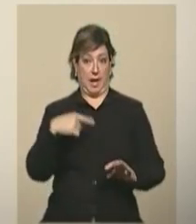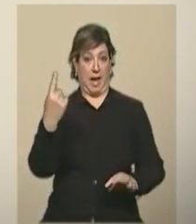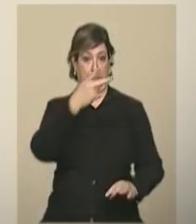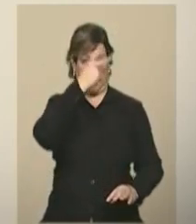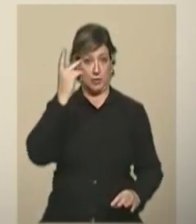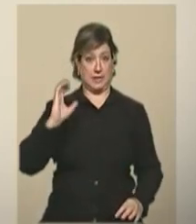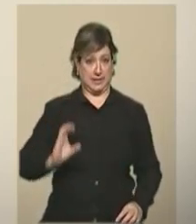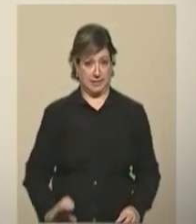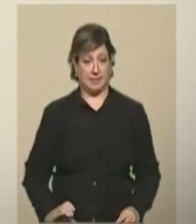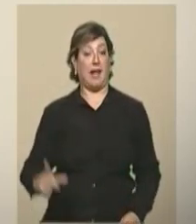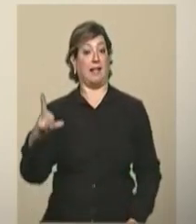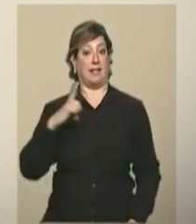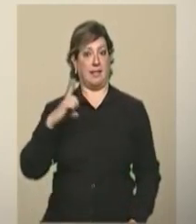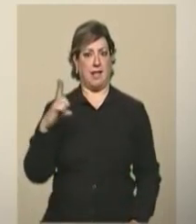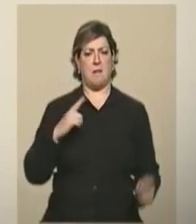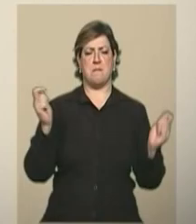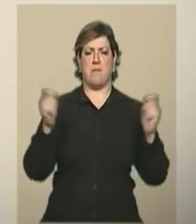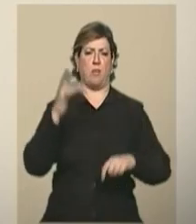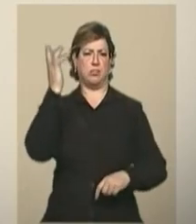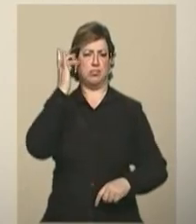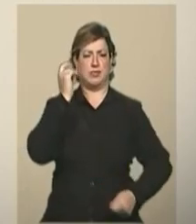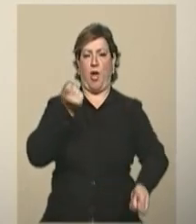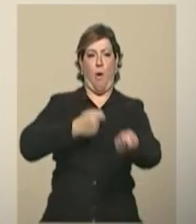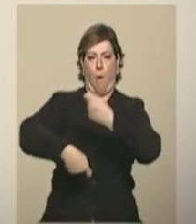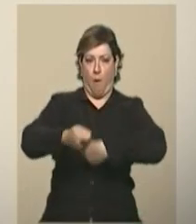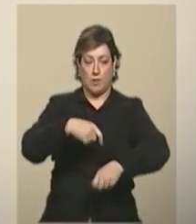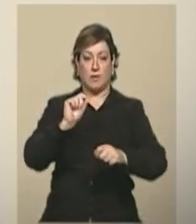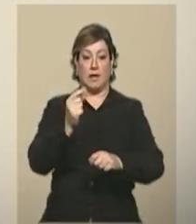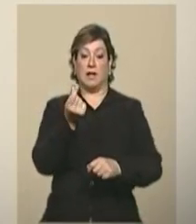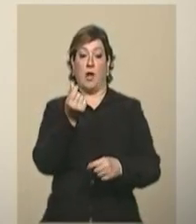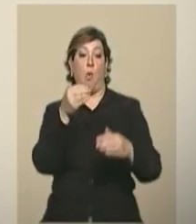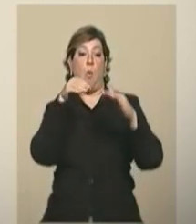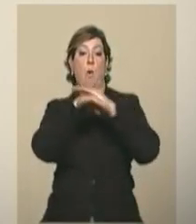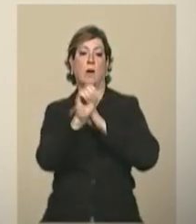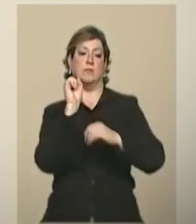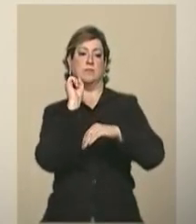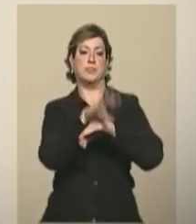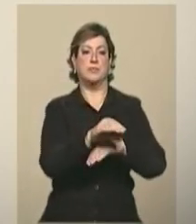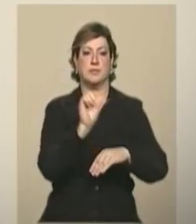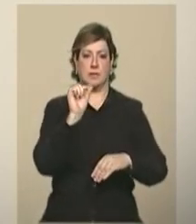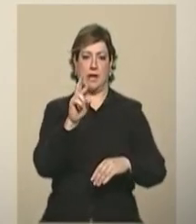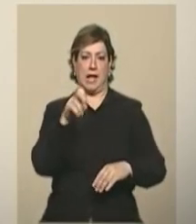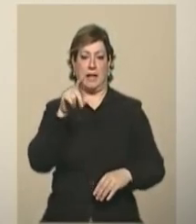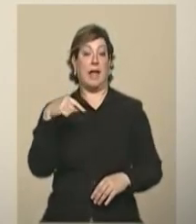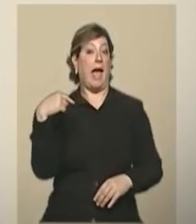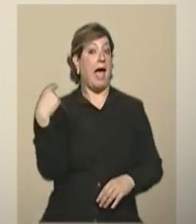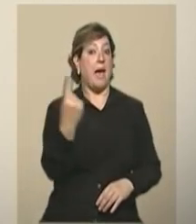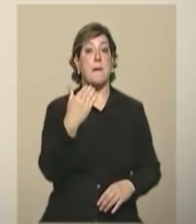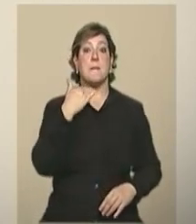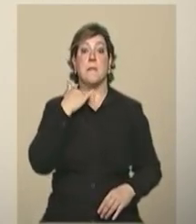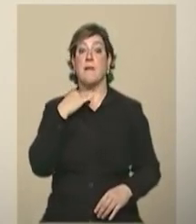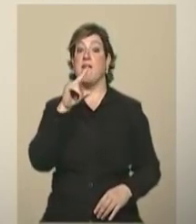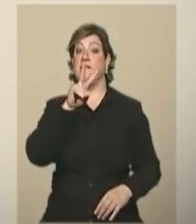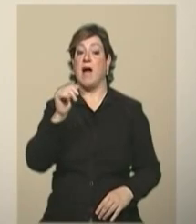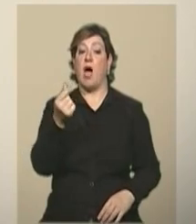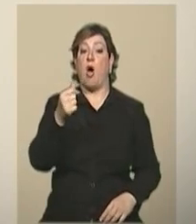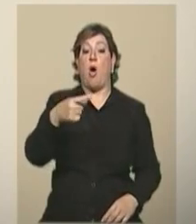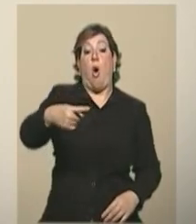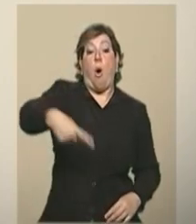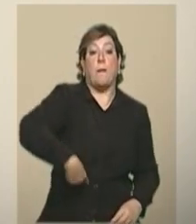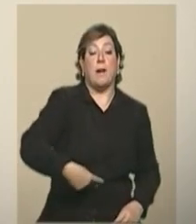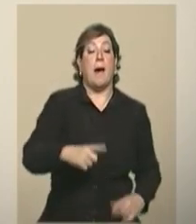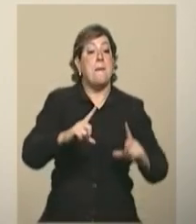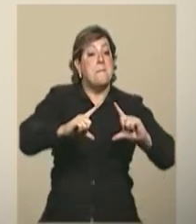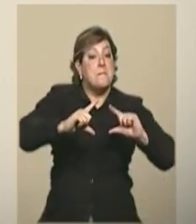arma poderosa para negociar. Fazer os depósitos de sua renda naqueles bancos que vão cobrar as